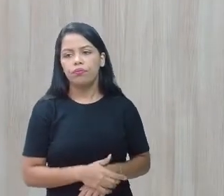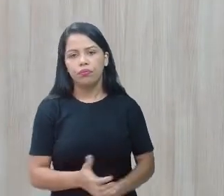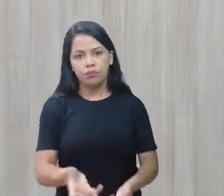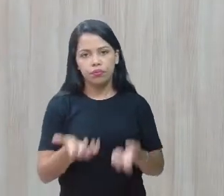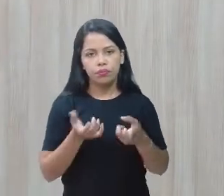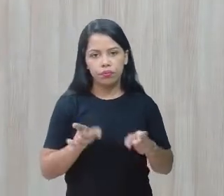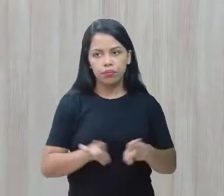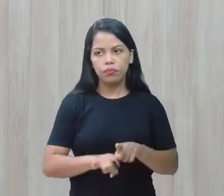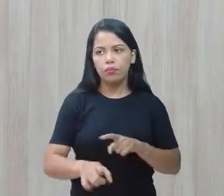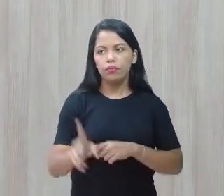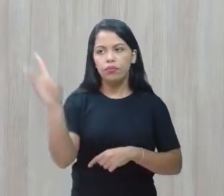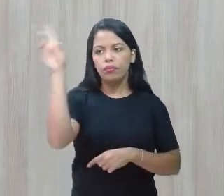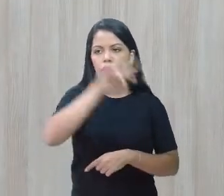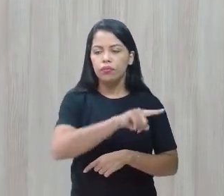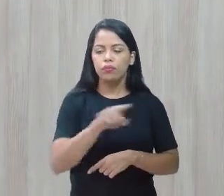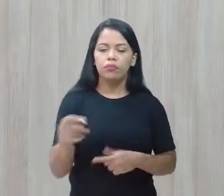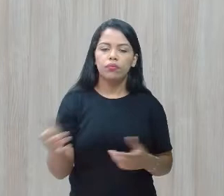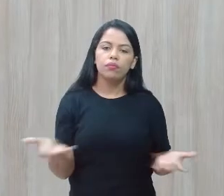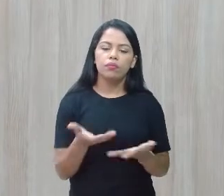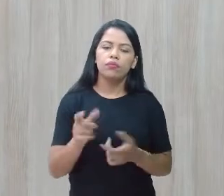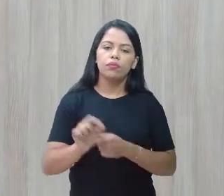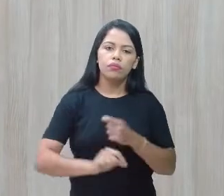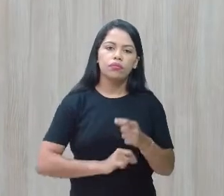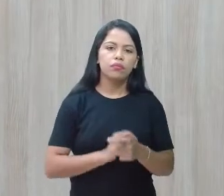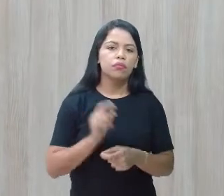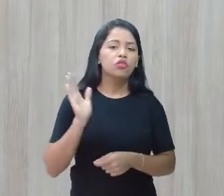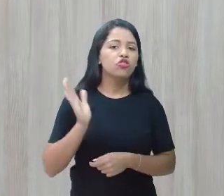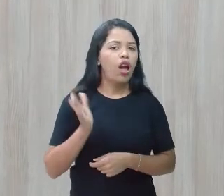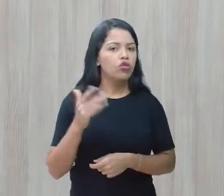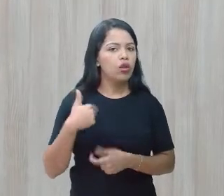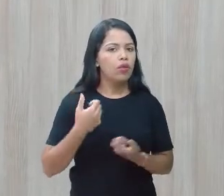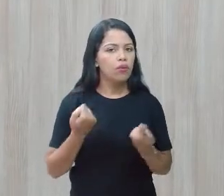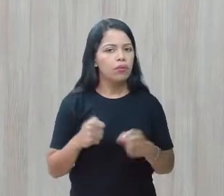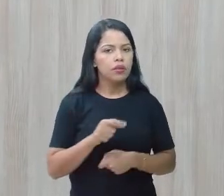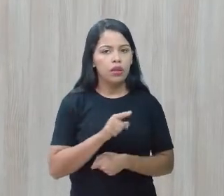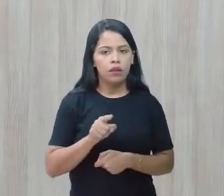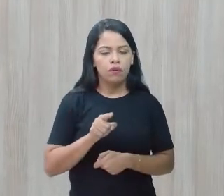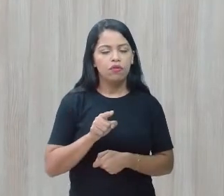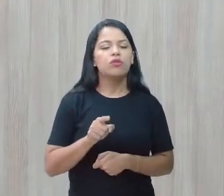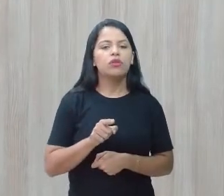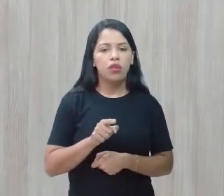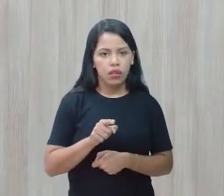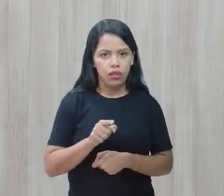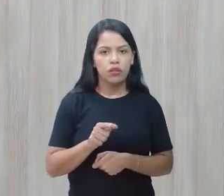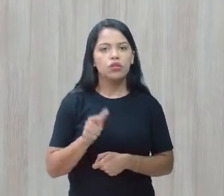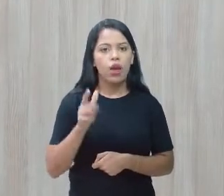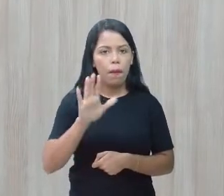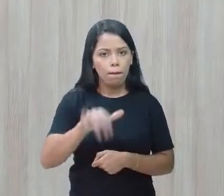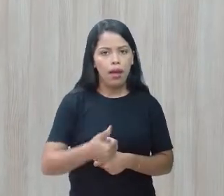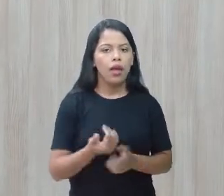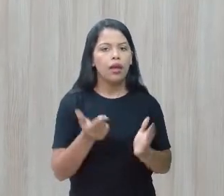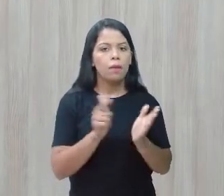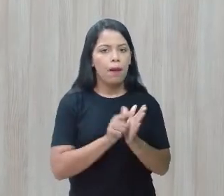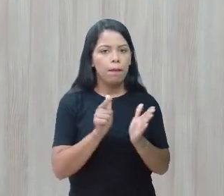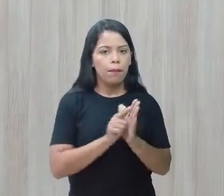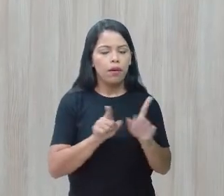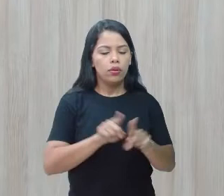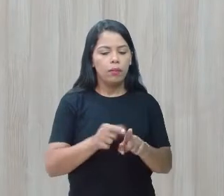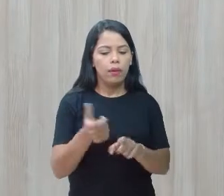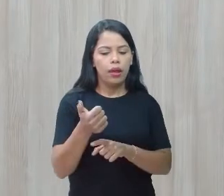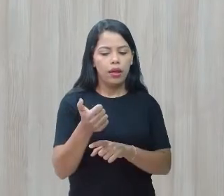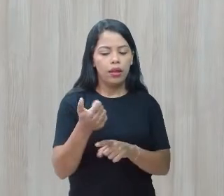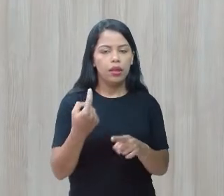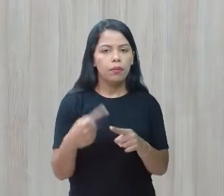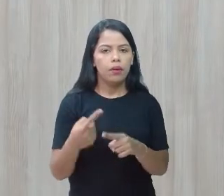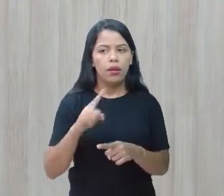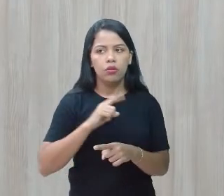Quero lembrar aqui a vocês que daqui a pouco eu vou precisar que vocês estejam com uma folhinha de papel e uma caneta,